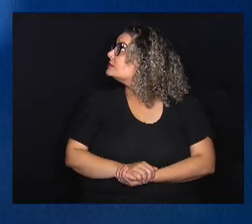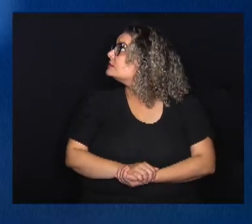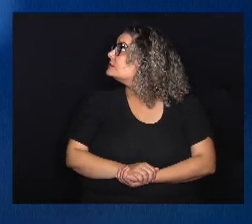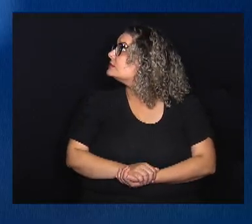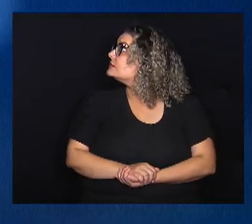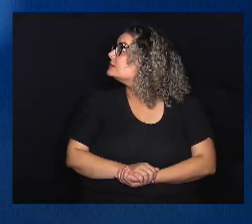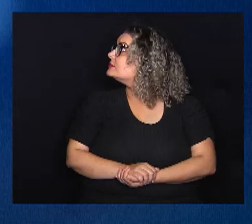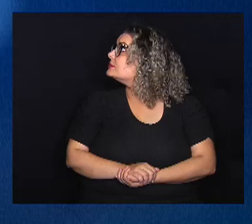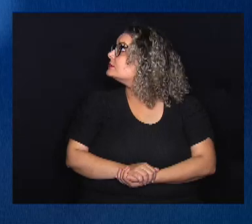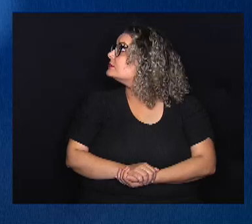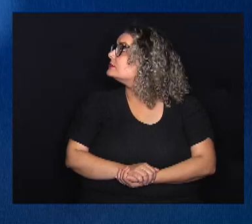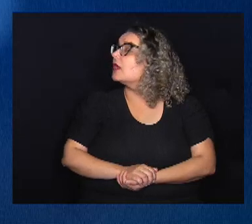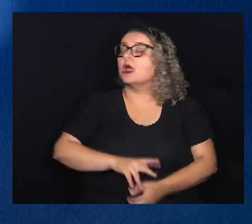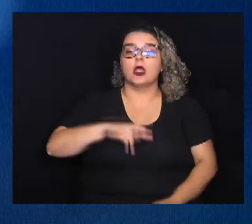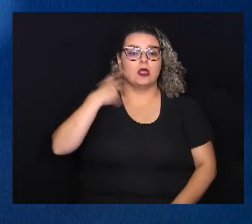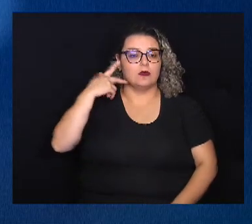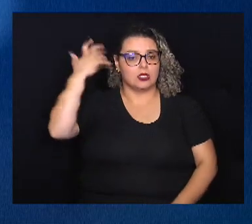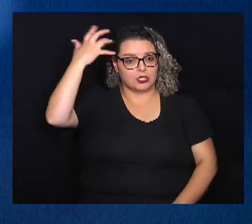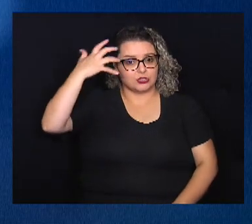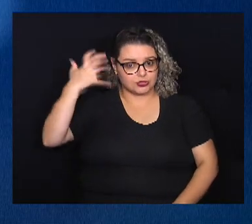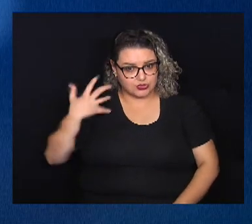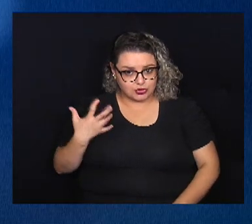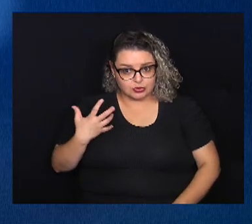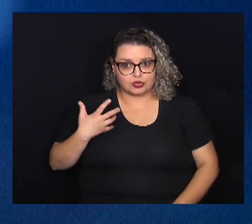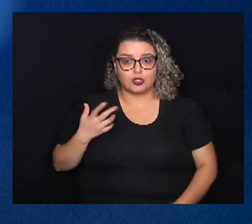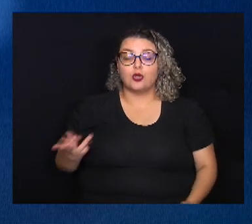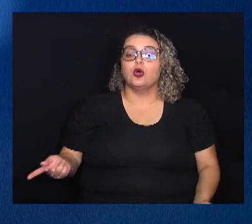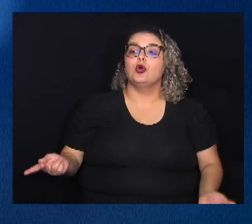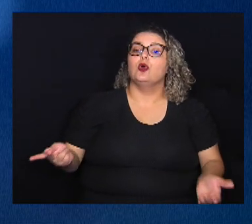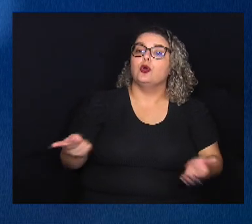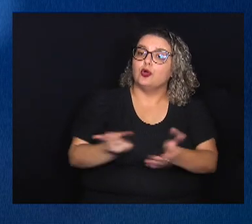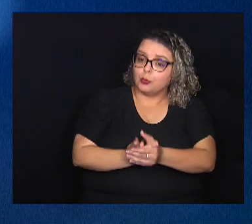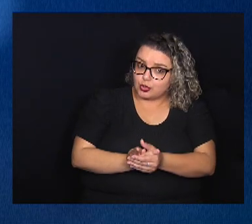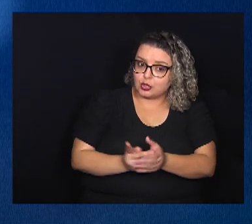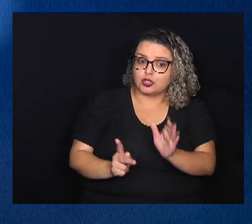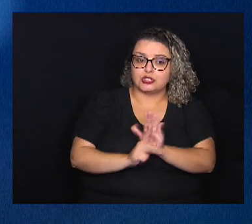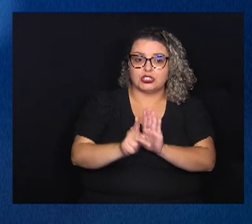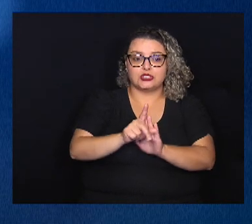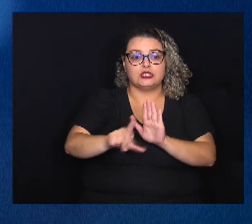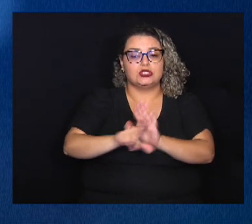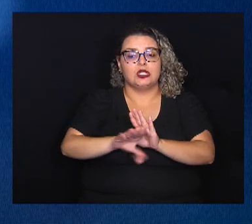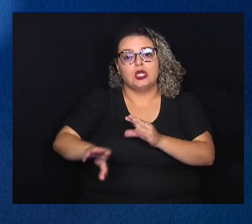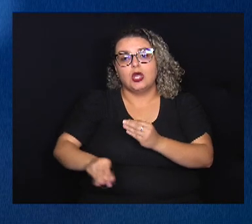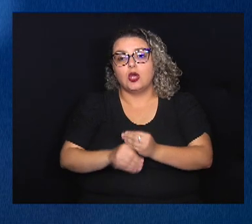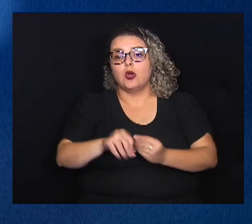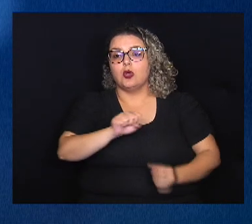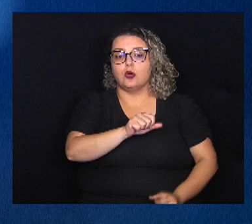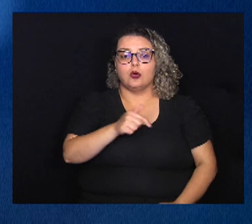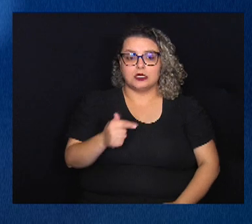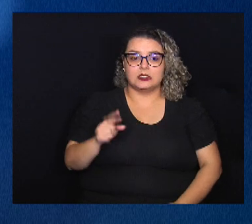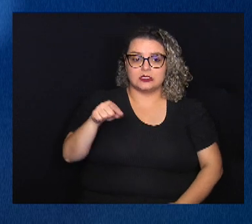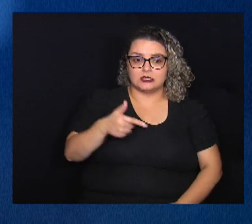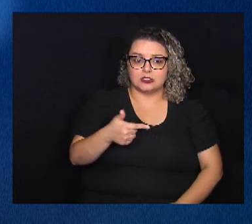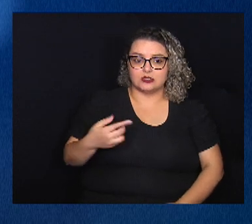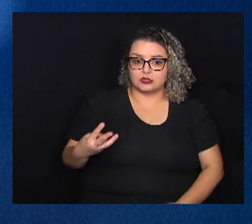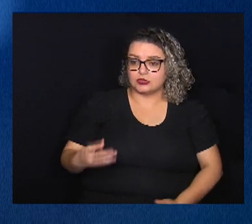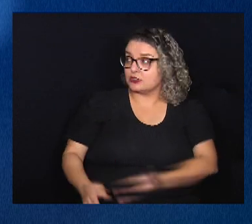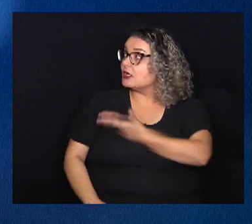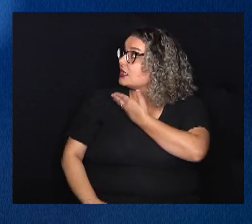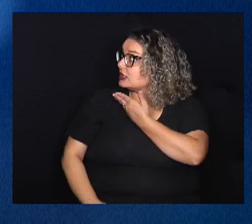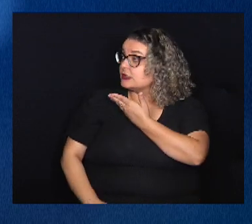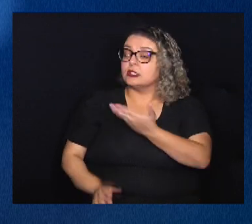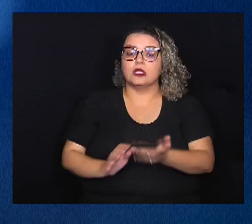a vereadora Guida Calisto protocolou um projeto de lei complementar número 87 de 2023